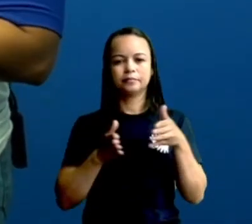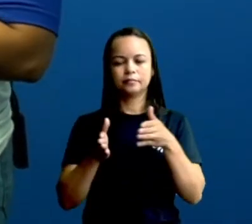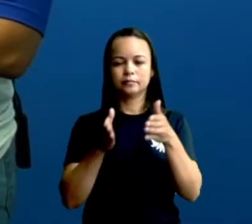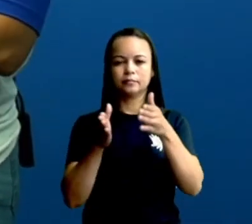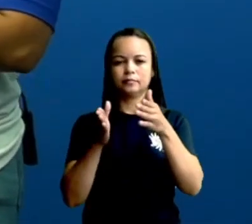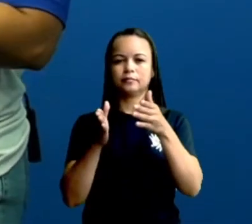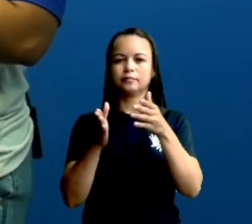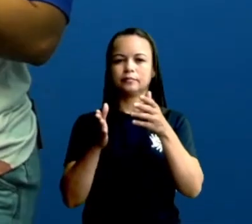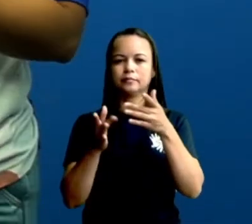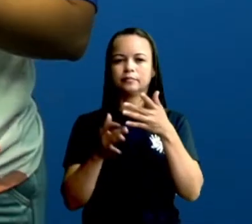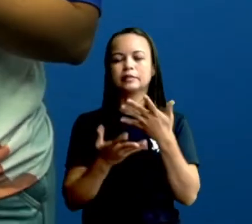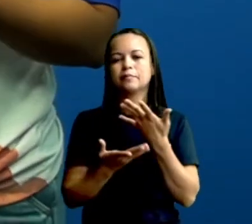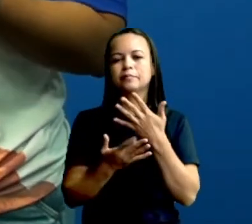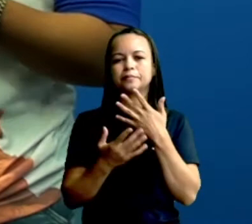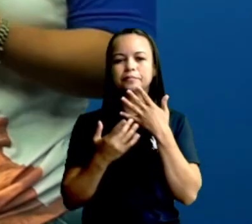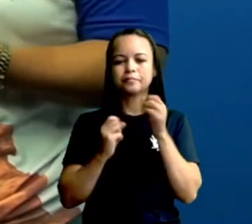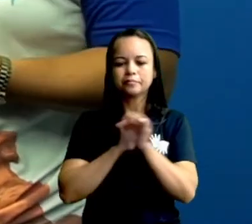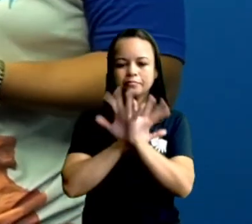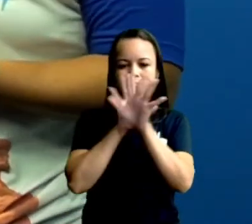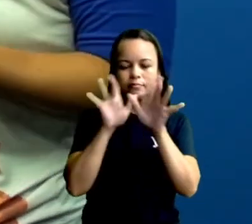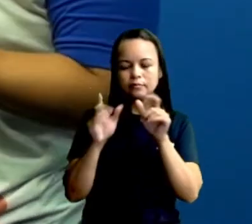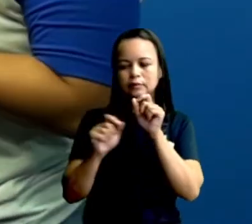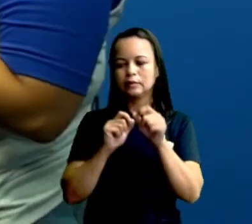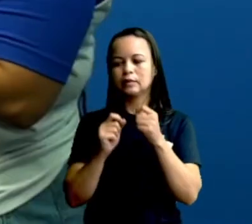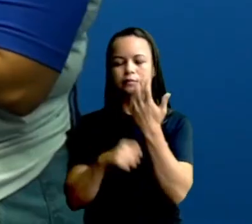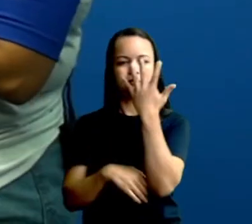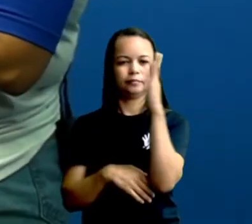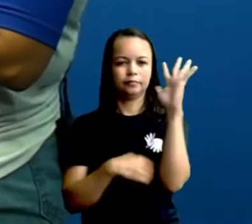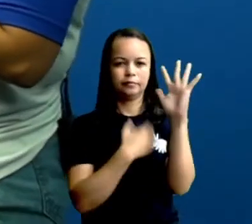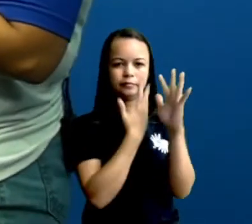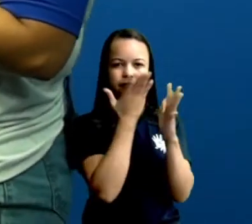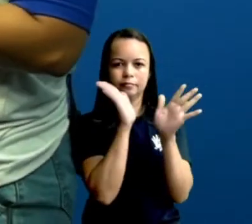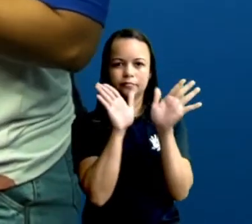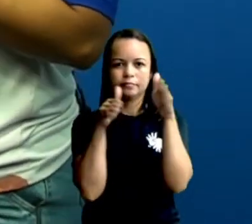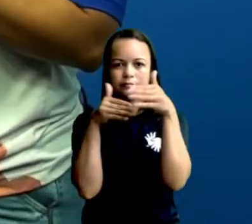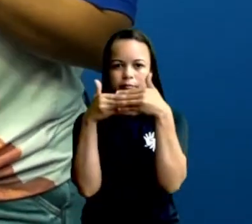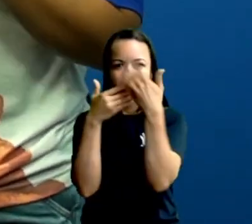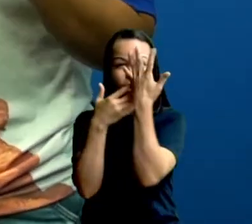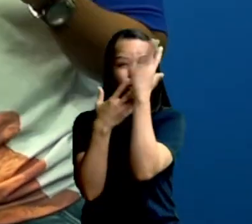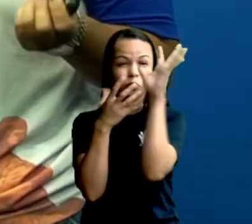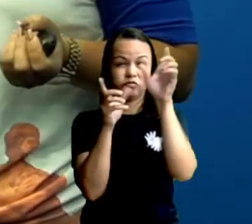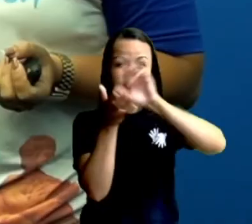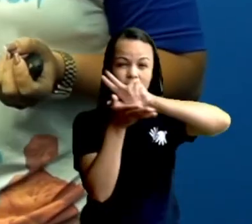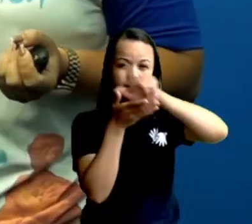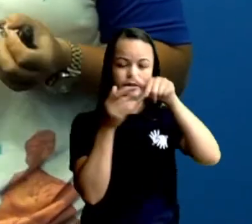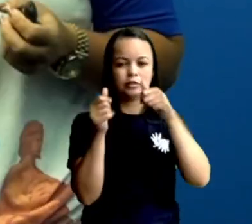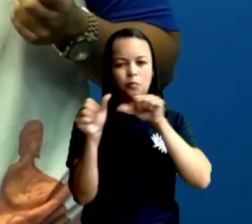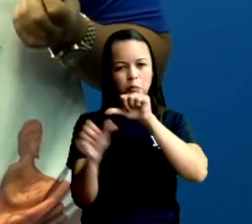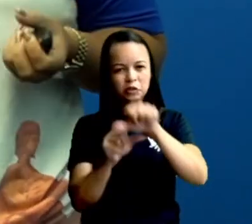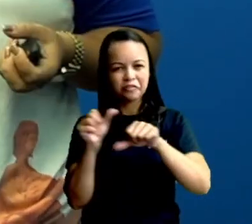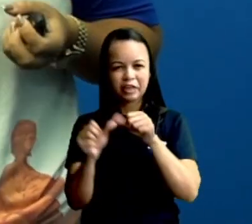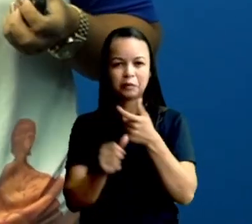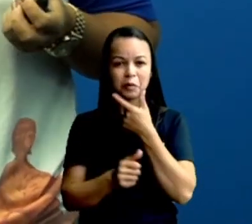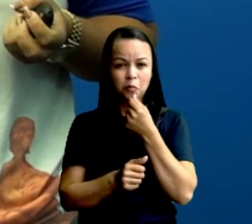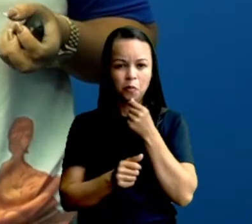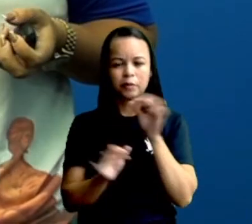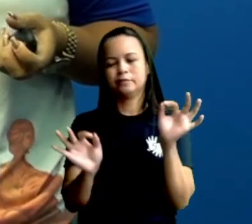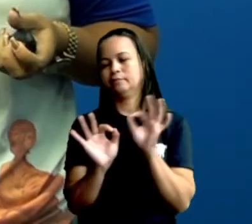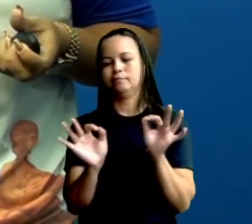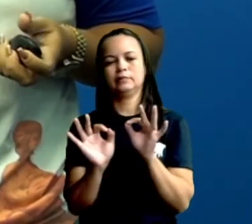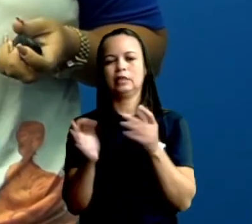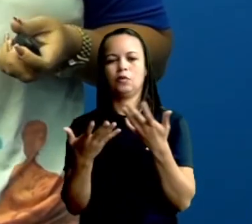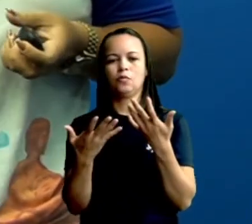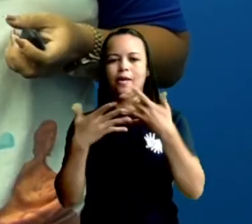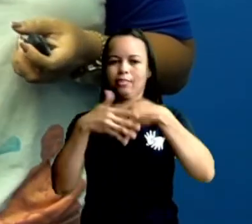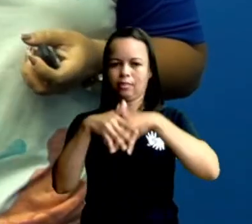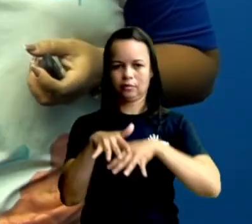as matas são densas, são fechadas. Então, não foi modificado pelo homem. É uma paisagem